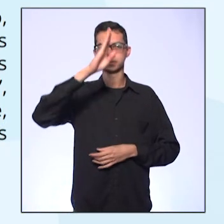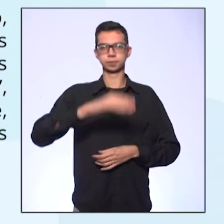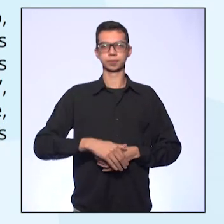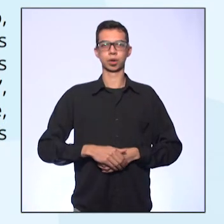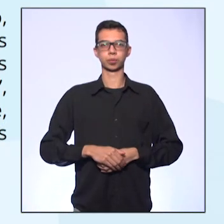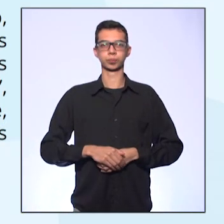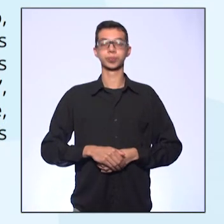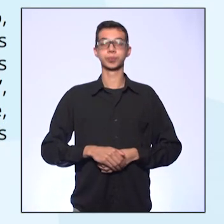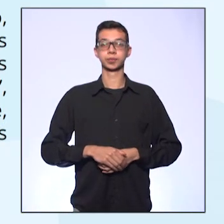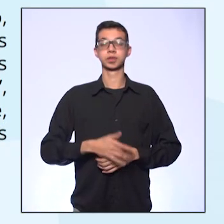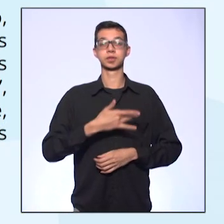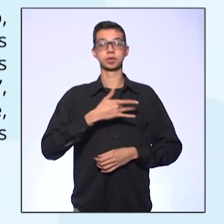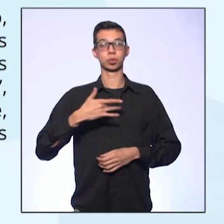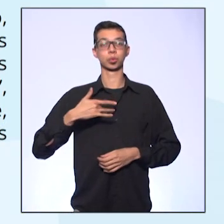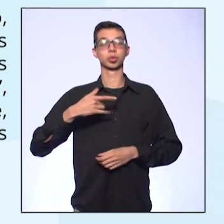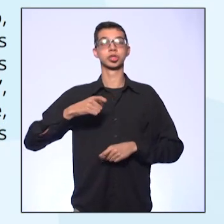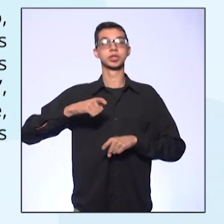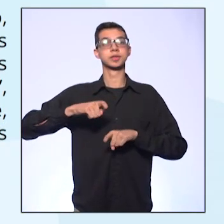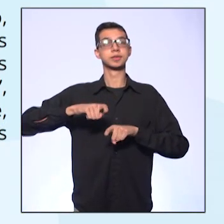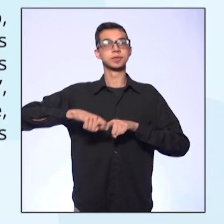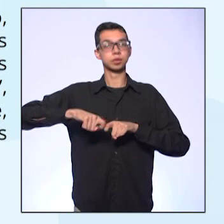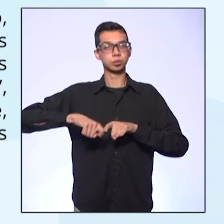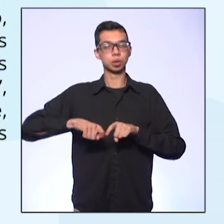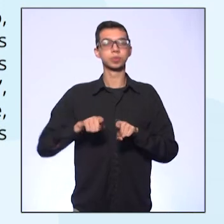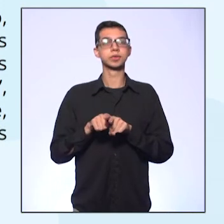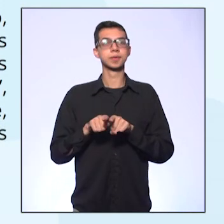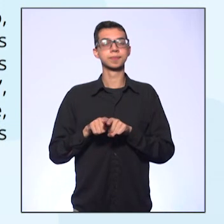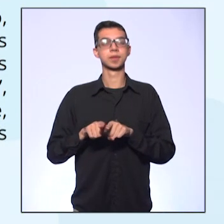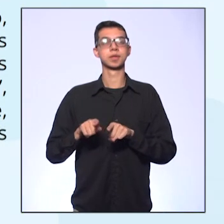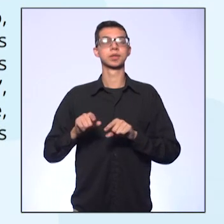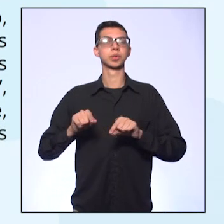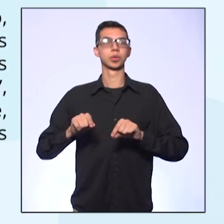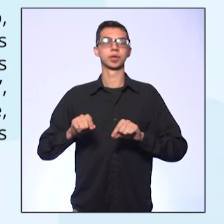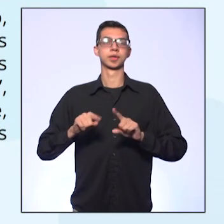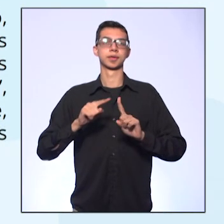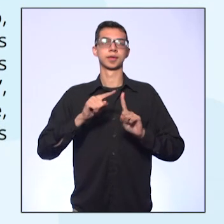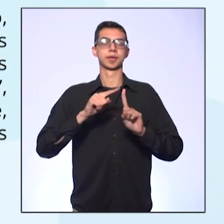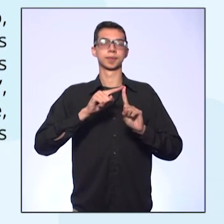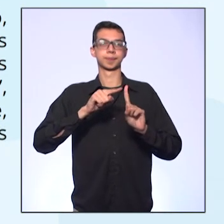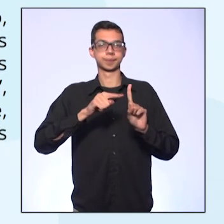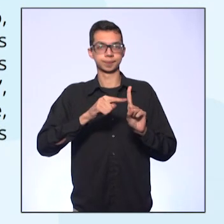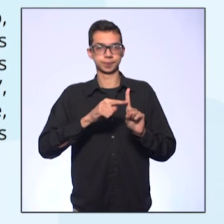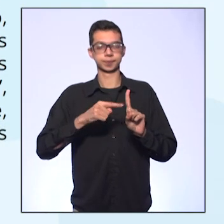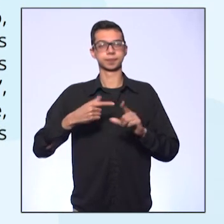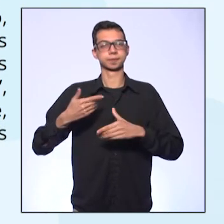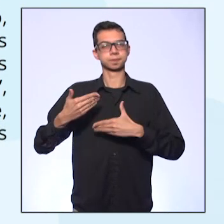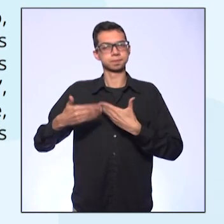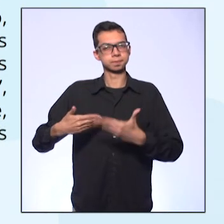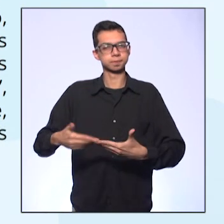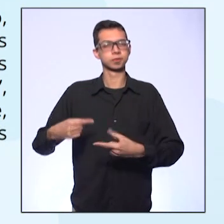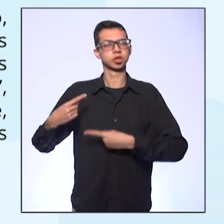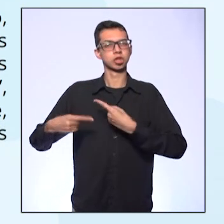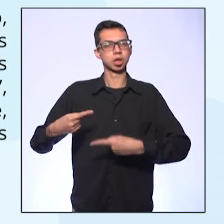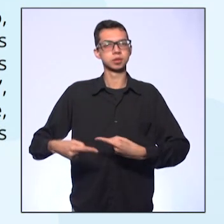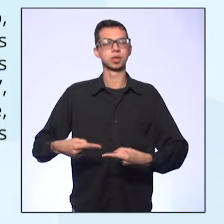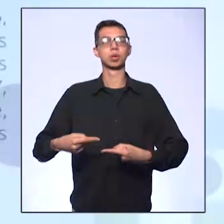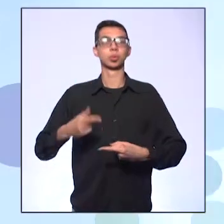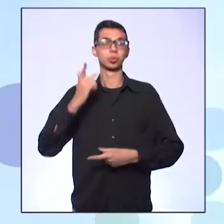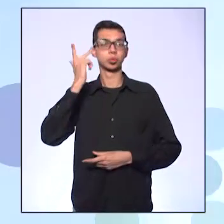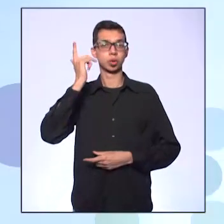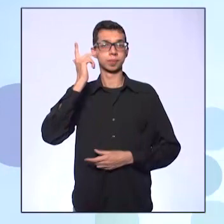sexual e reprodutiva é um direito e, assim como as gestações e os partos, os direitos humanos não param durante